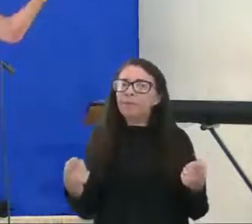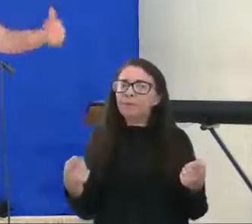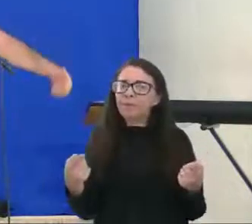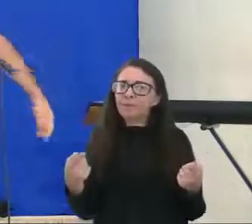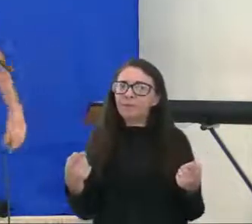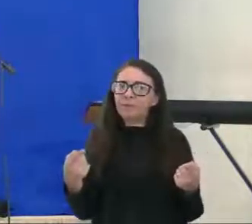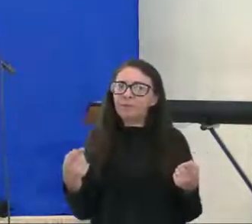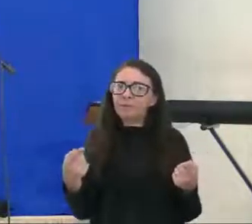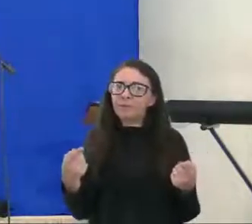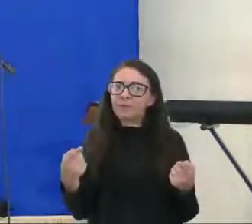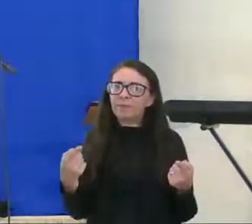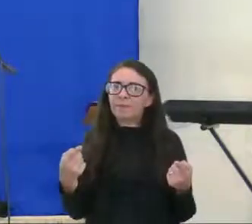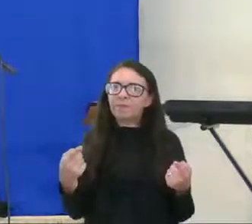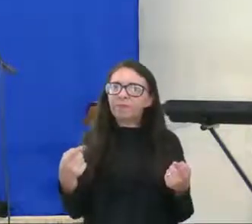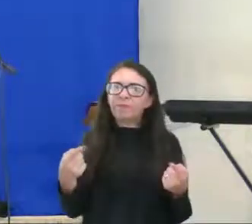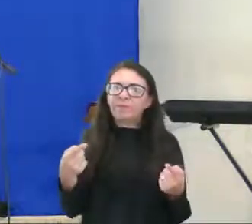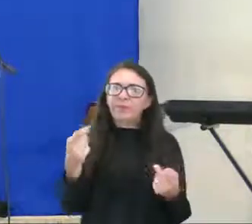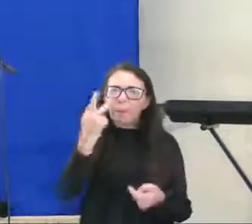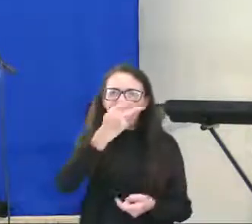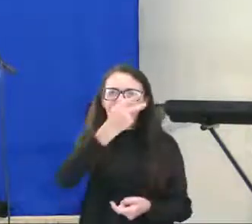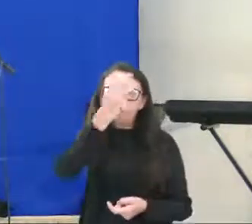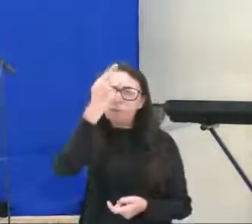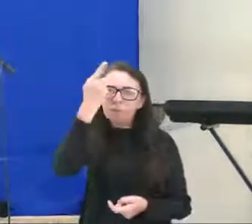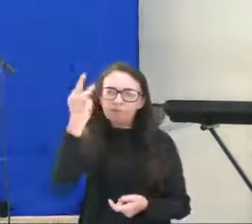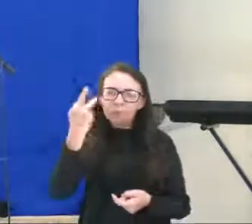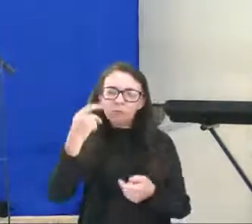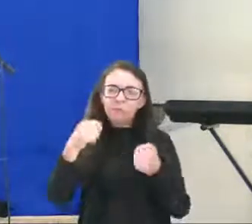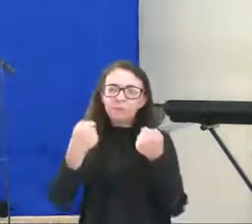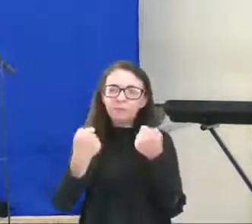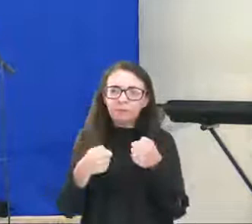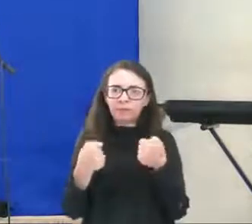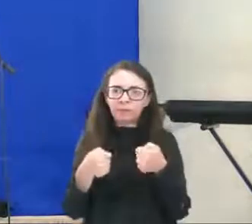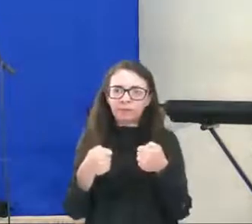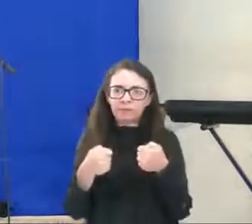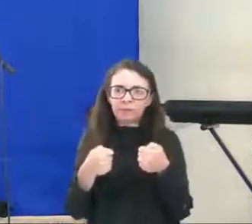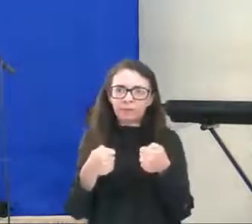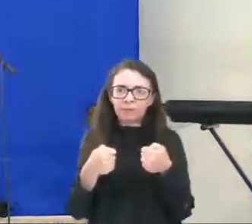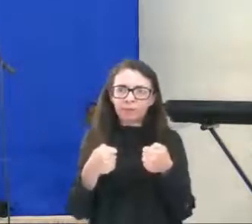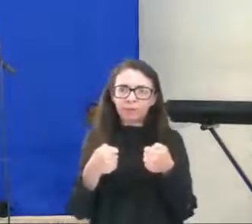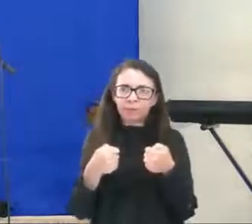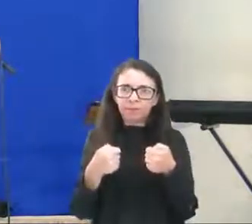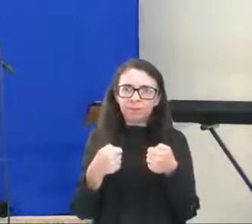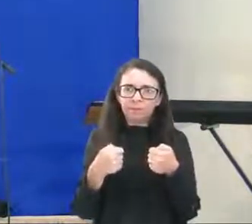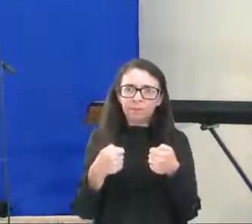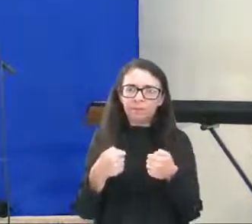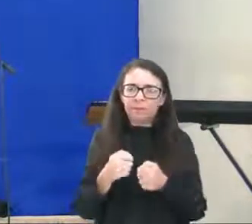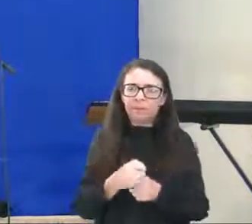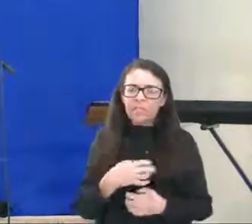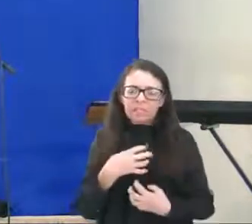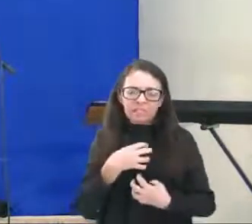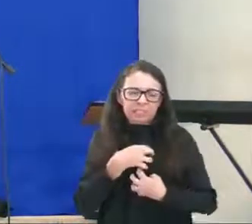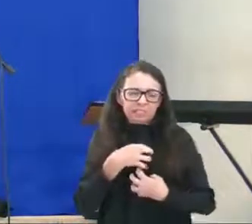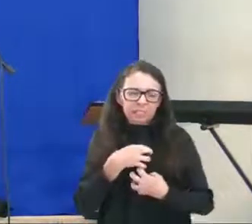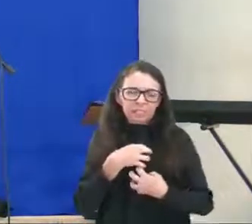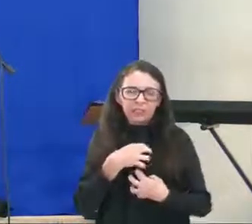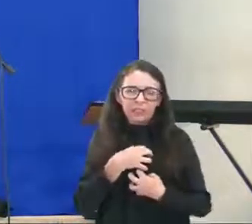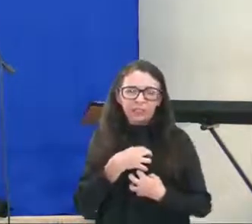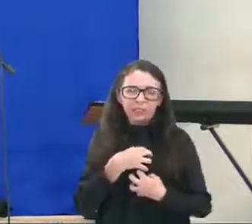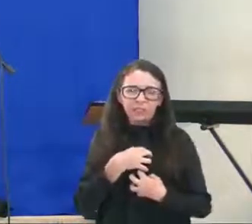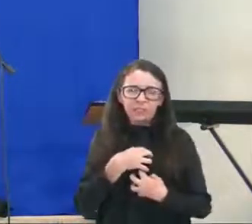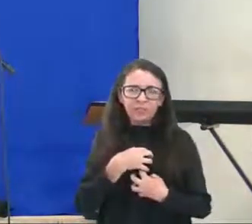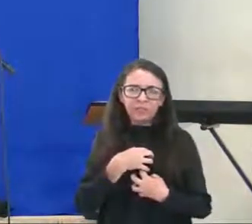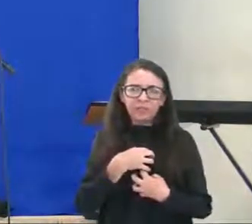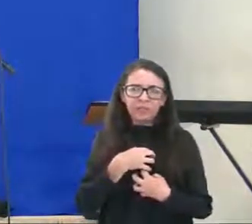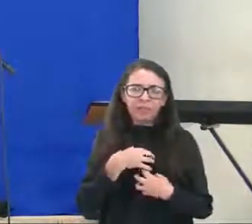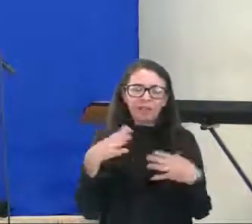Isso eu já ouvi algumas coisas, amados, já ouvi. Eu já participei de outras igrejas, não vou falar o nome e tal.